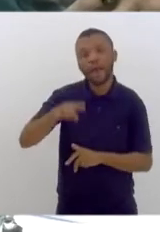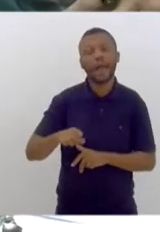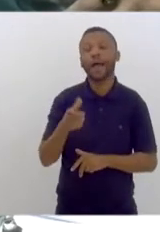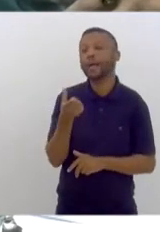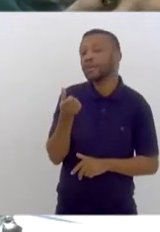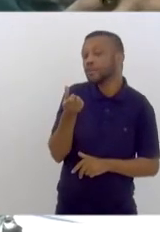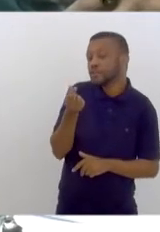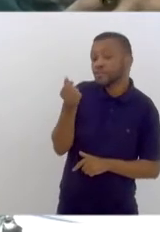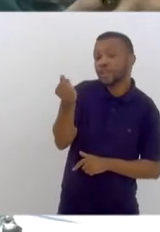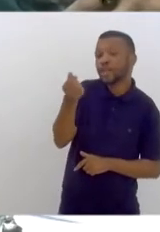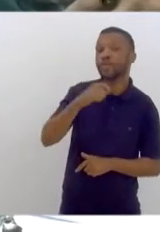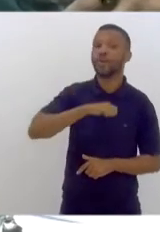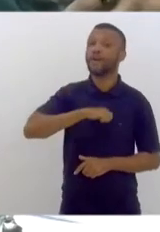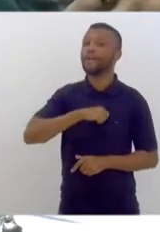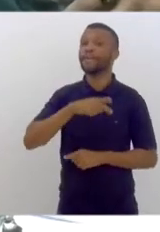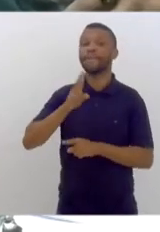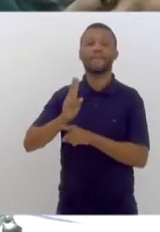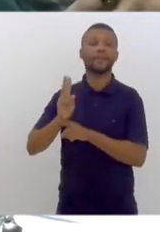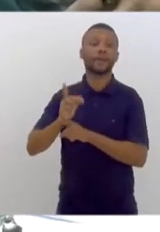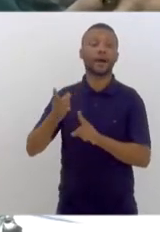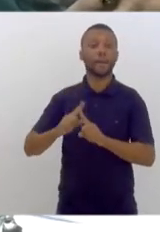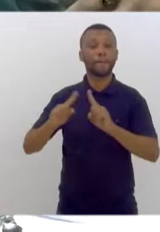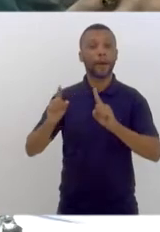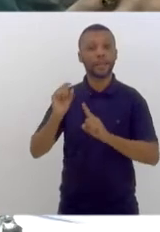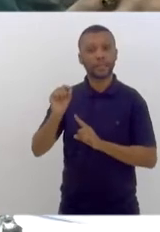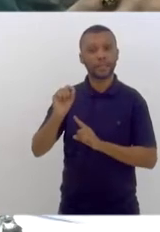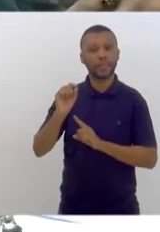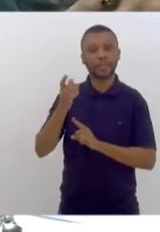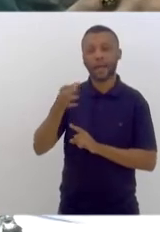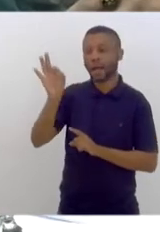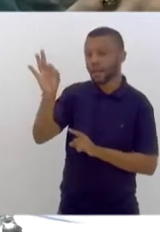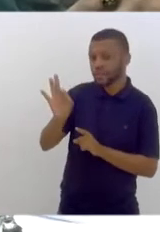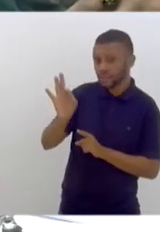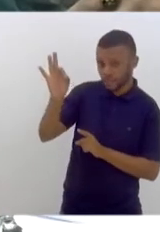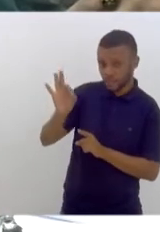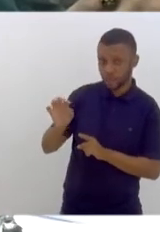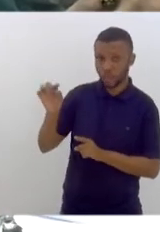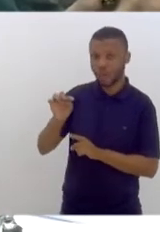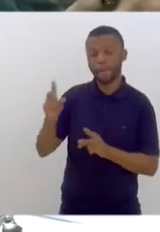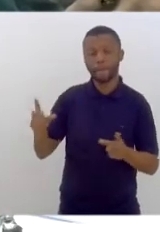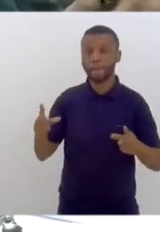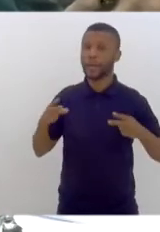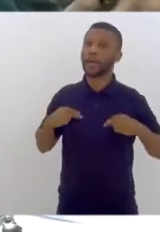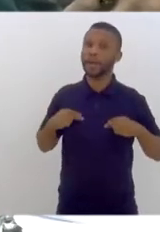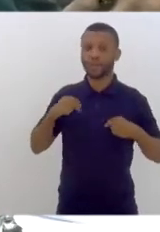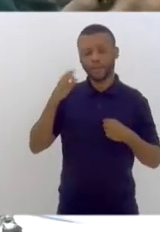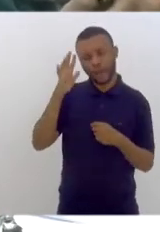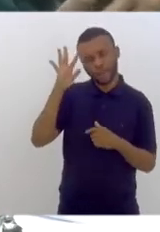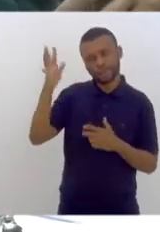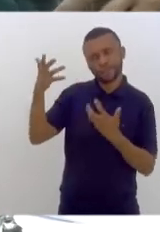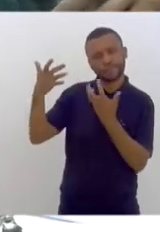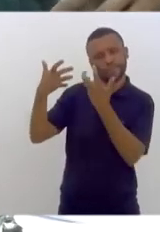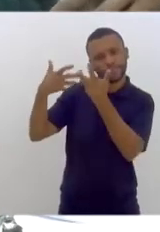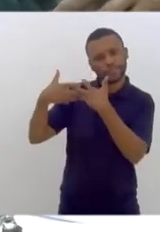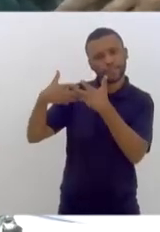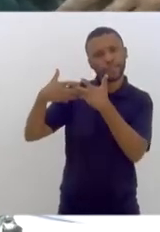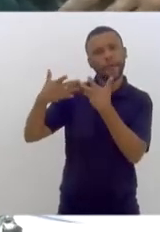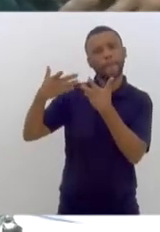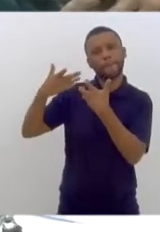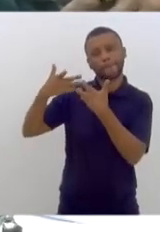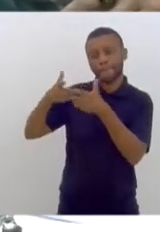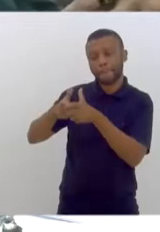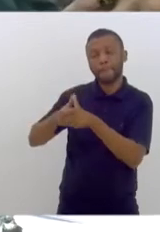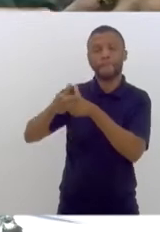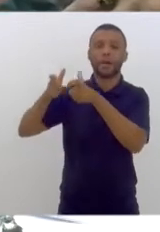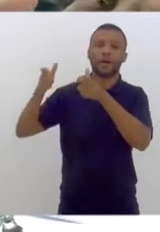dinheiro, né? Mas tem essa parte de indicador, merece uma reflexão maior, e